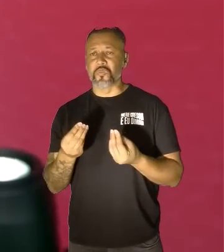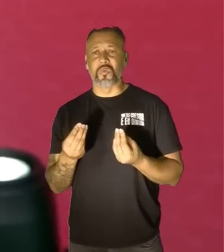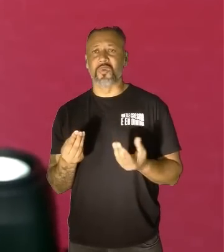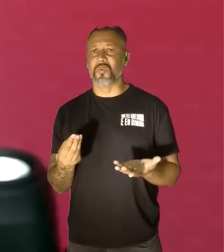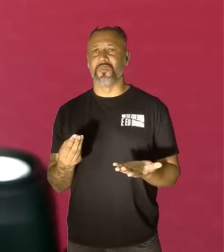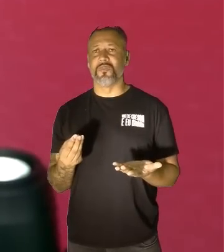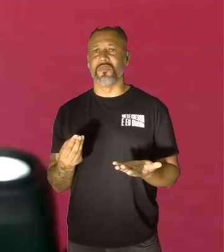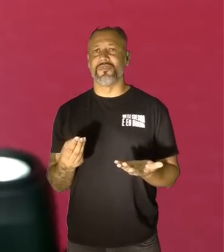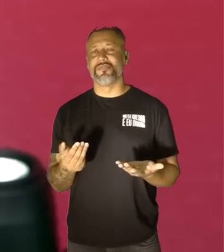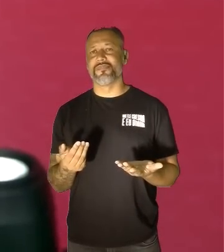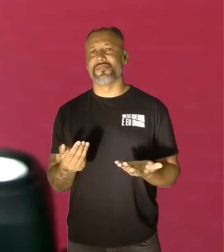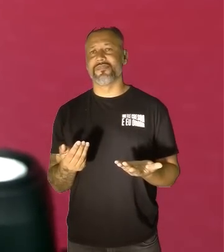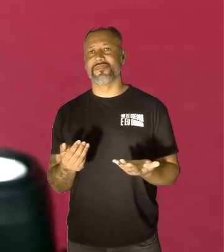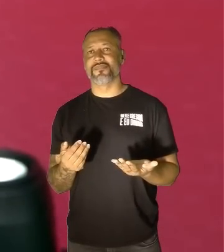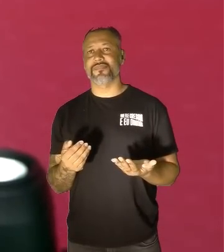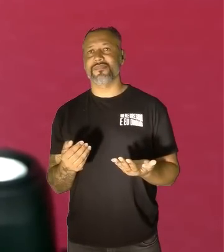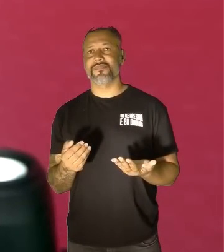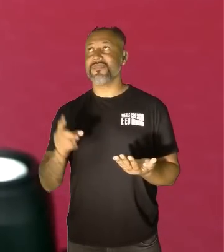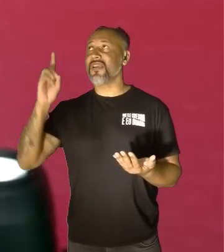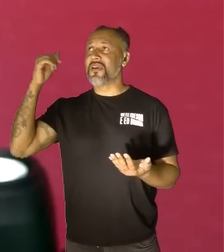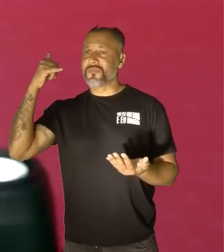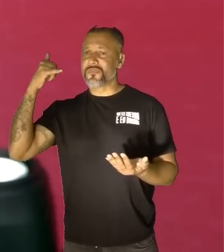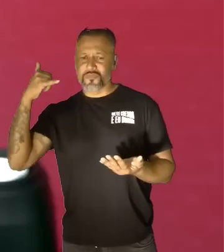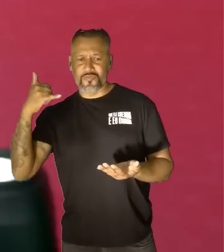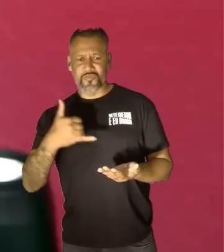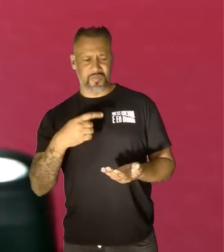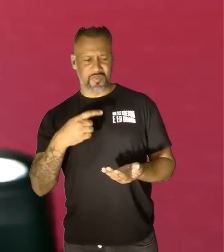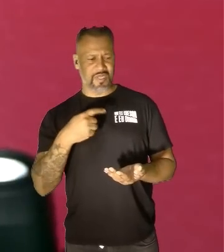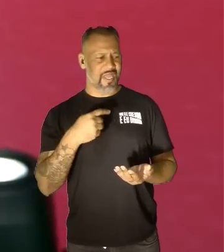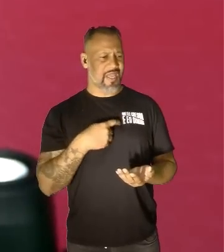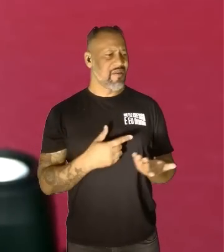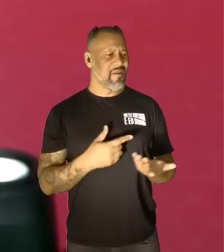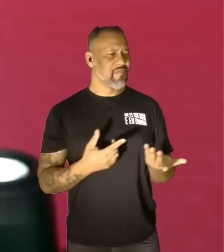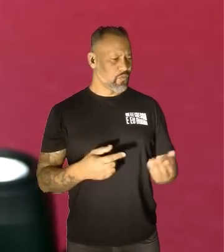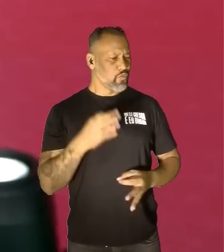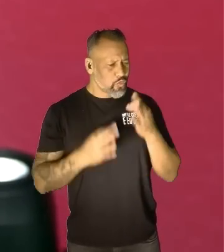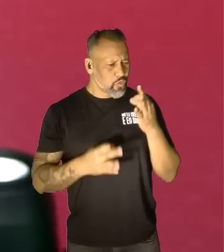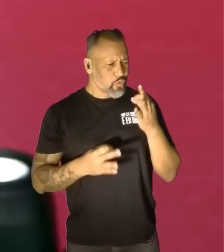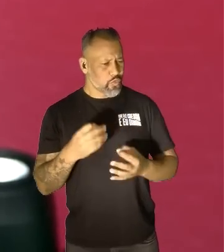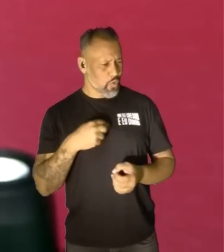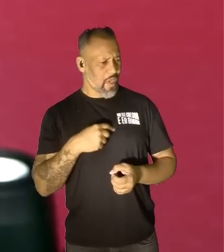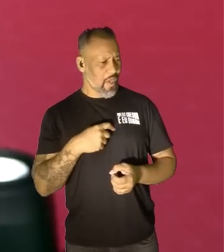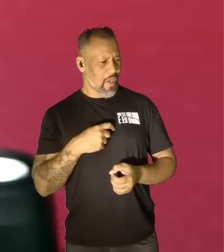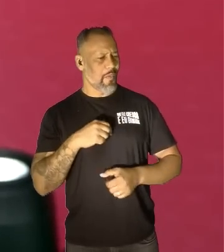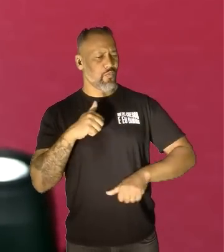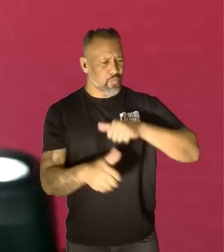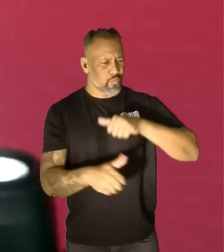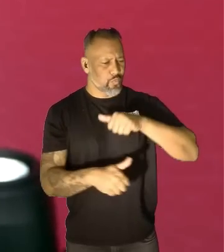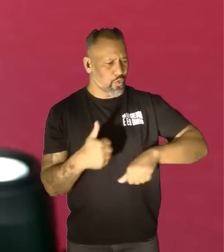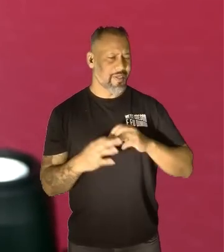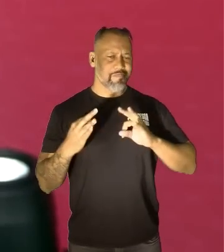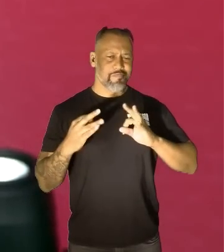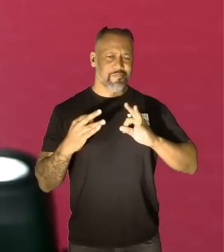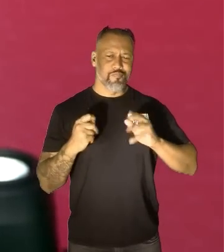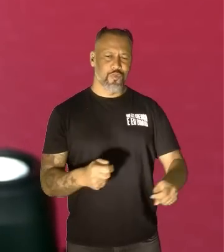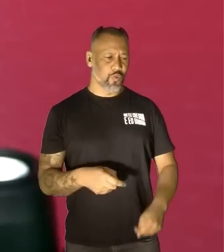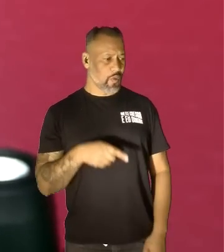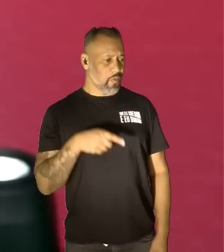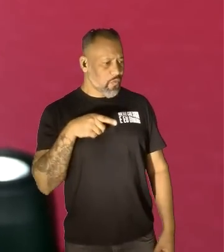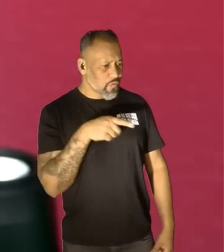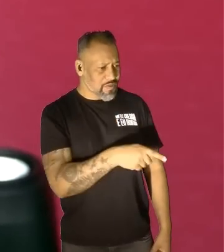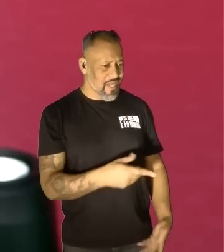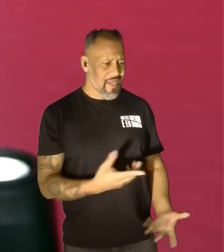que Samuel é uma criança. E Deus está falando: olha, eu vou fazer juízo. Eu vou mudar a história. E você, Samuel, você vai